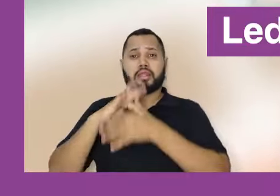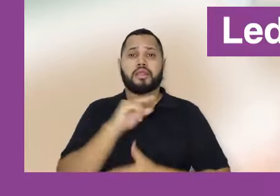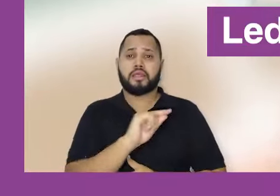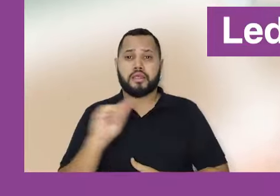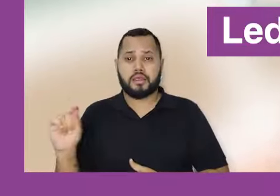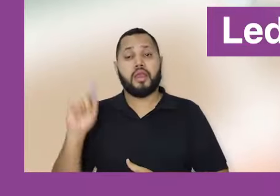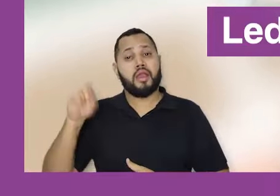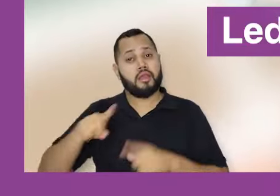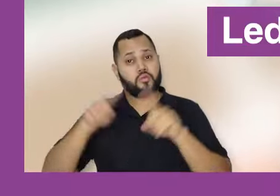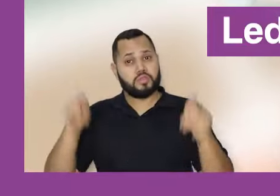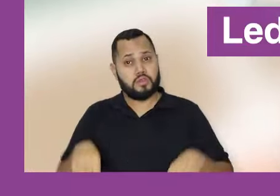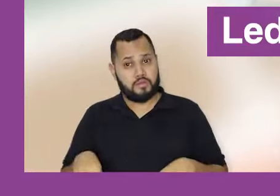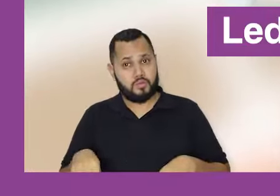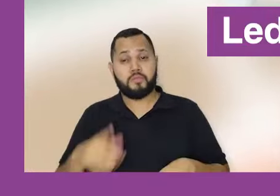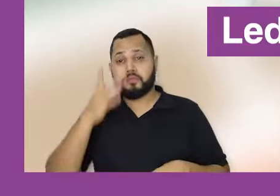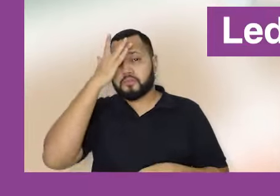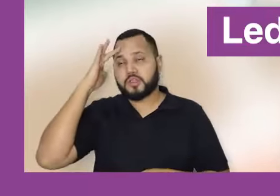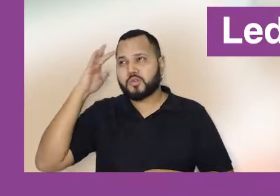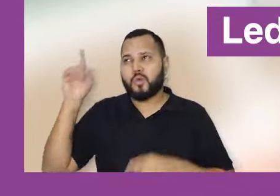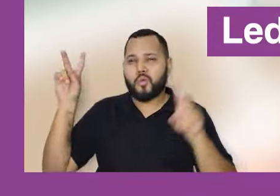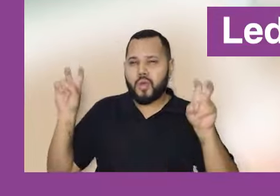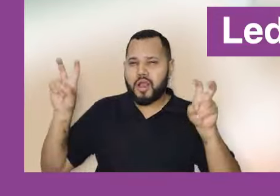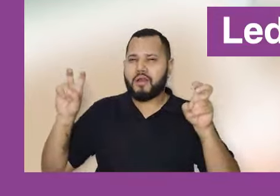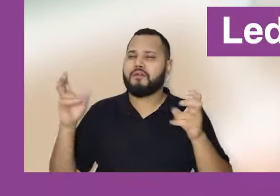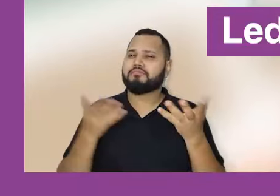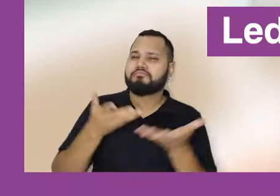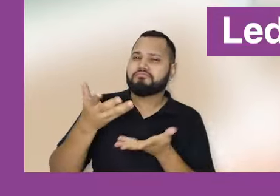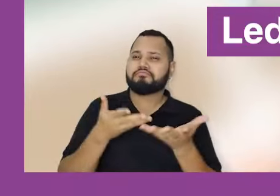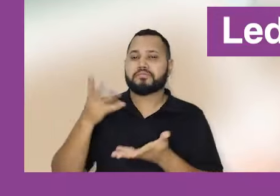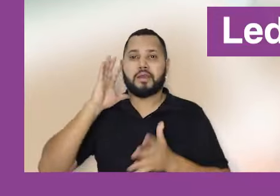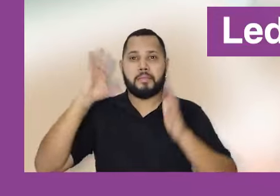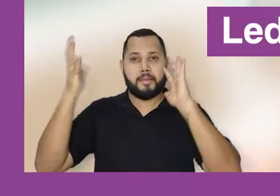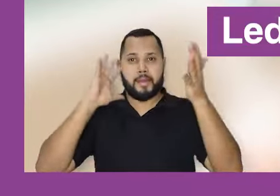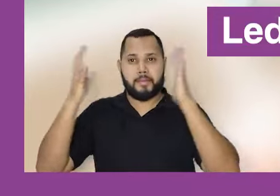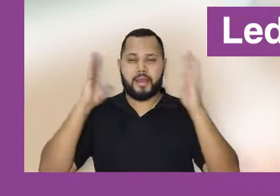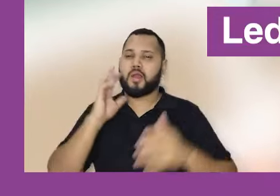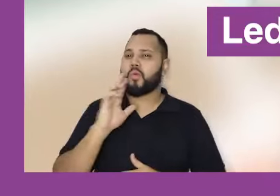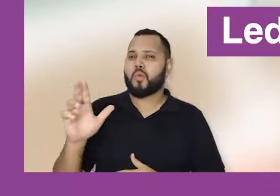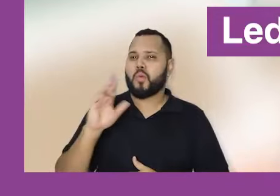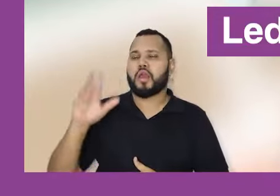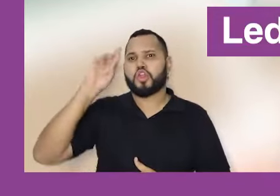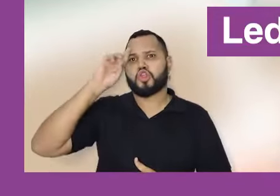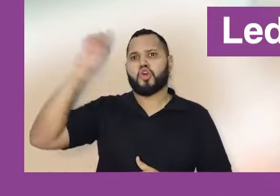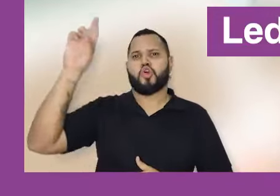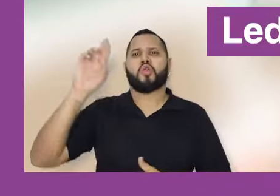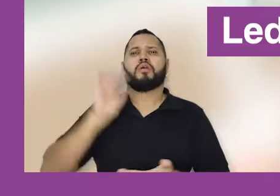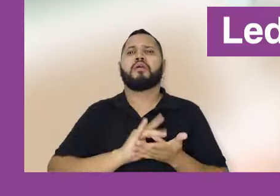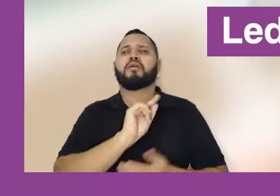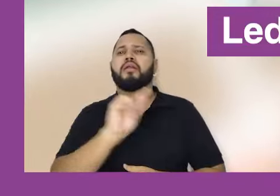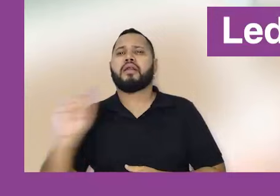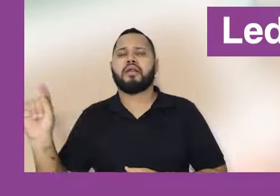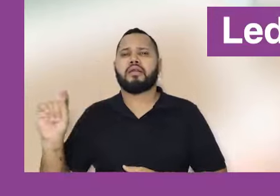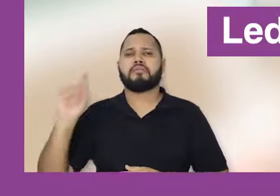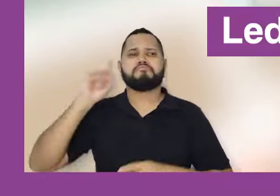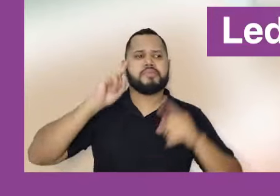tempo como que eu não posso colocar meu companheiro no plano de saúde então isso não vem via hierarquia né e acho que esse desafio